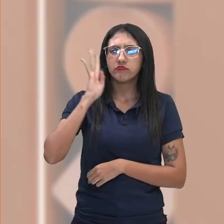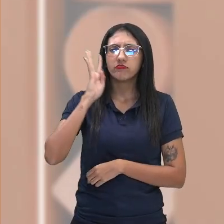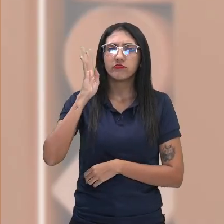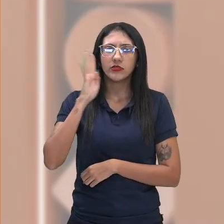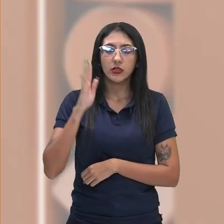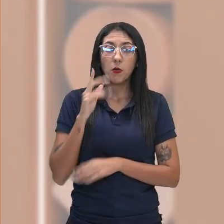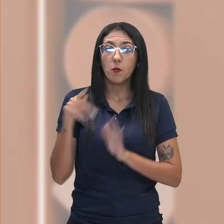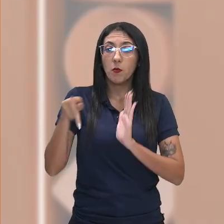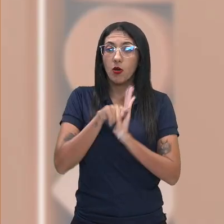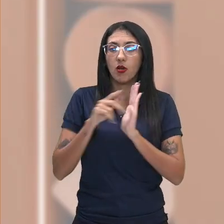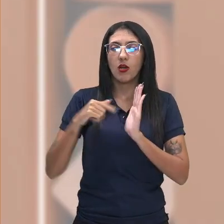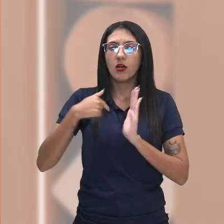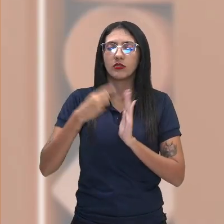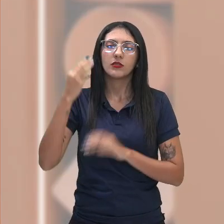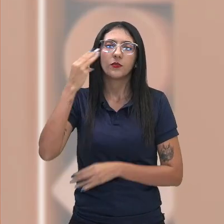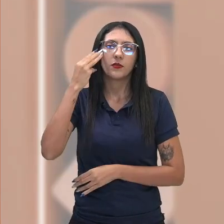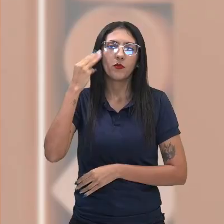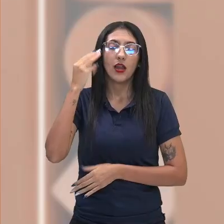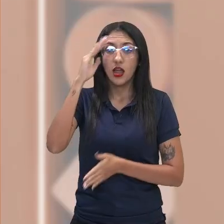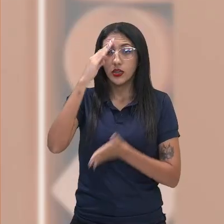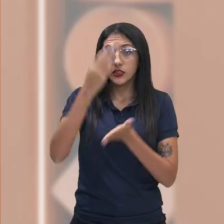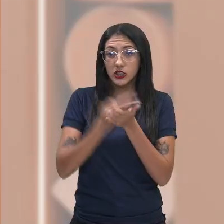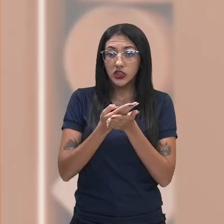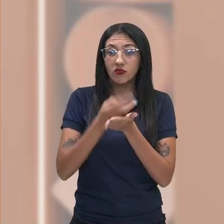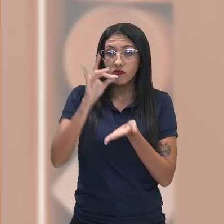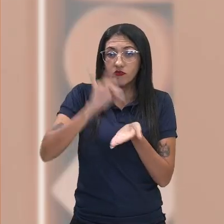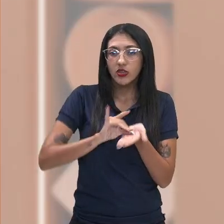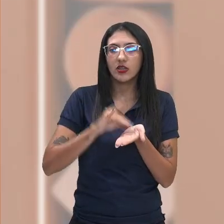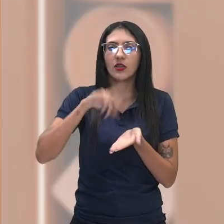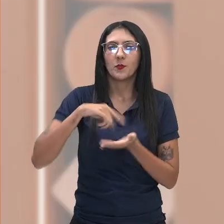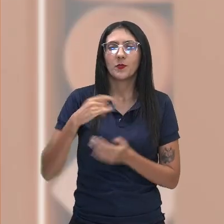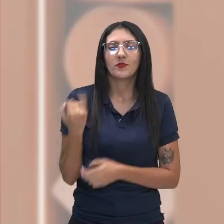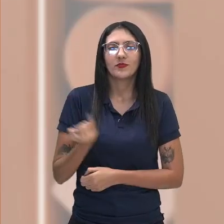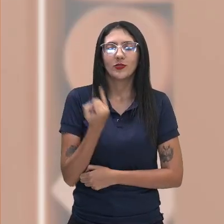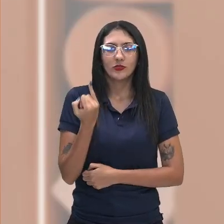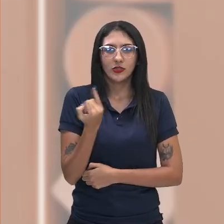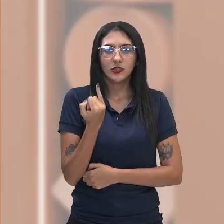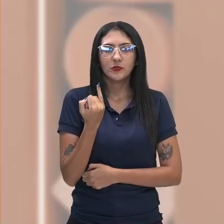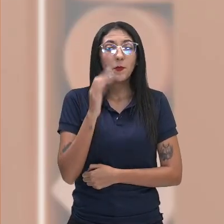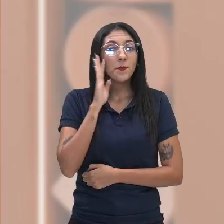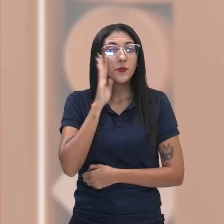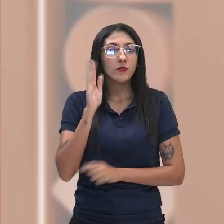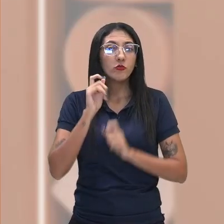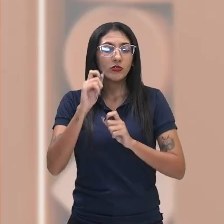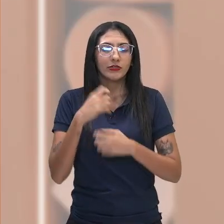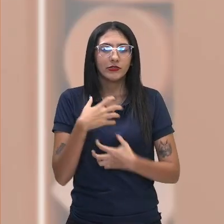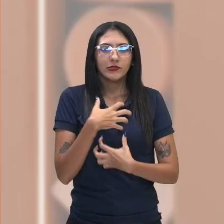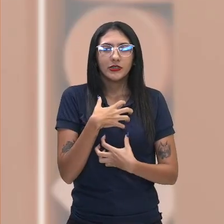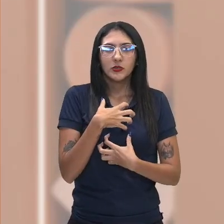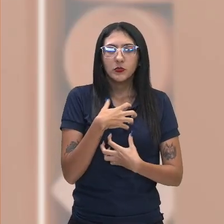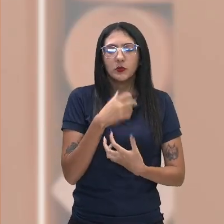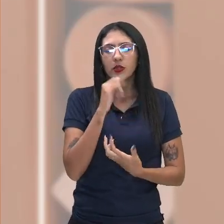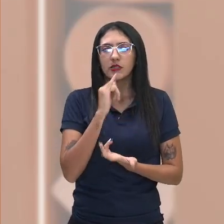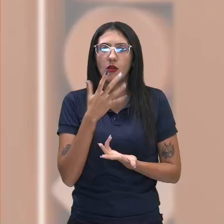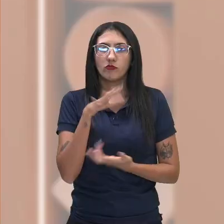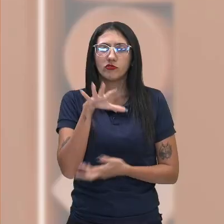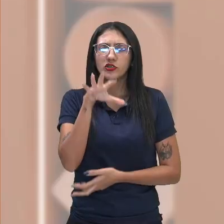sua memória acredita ter sido importante, principalmente os sentimentos, né? Um